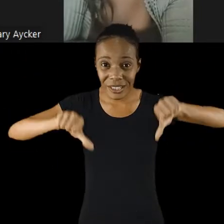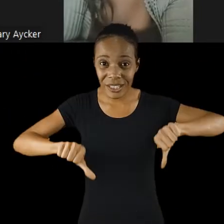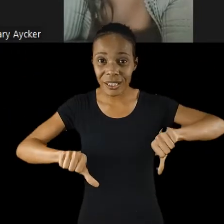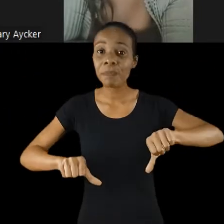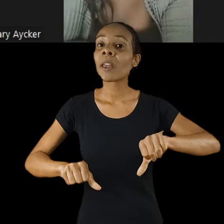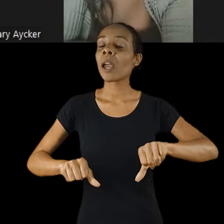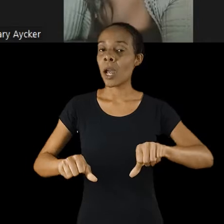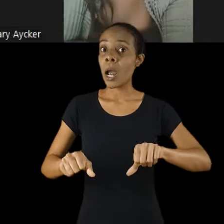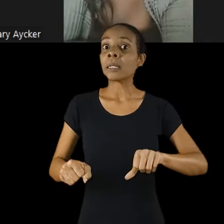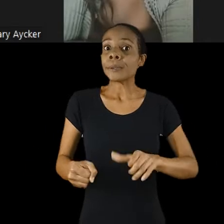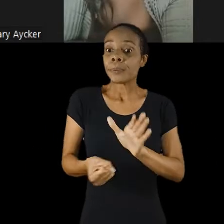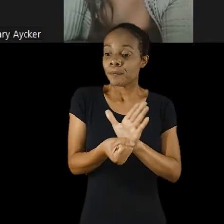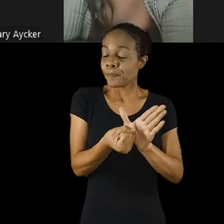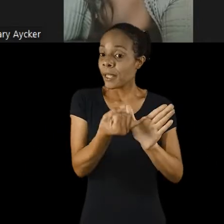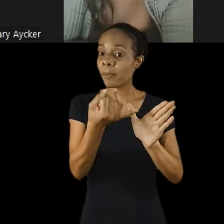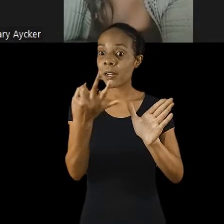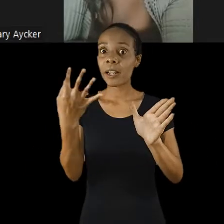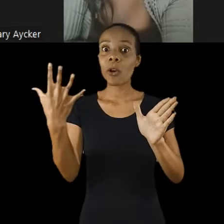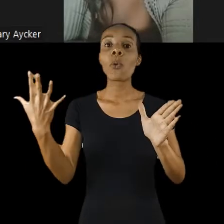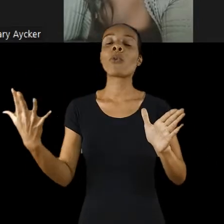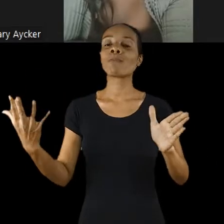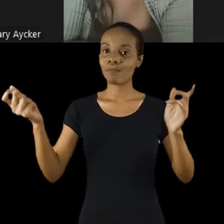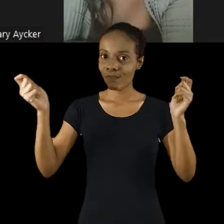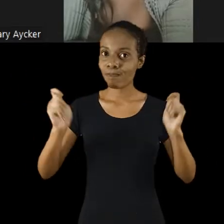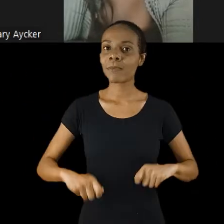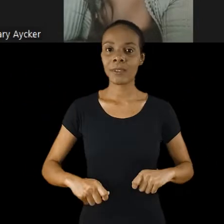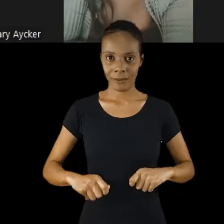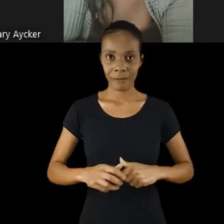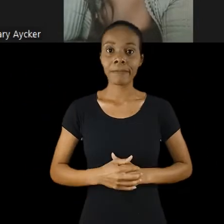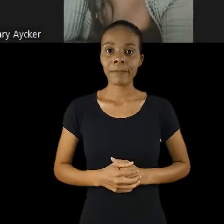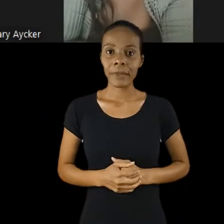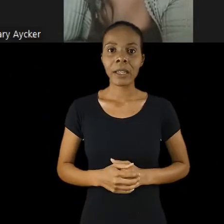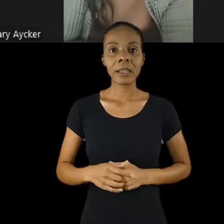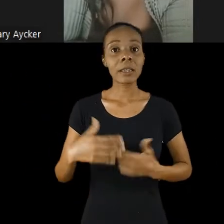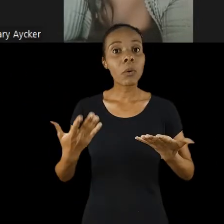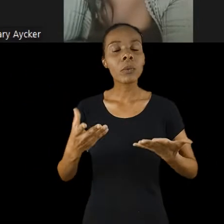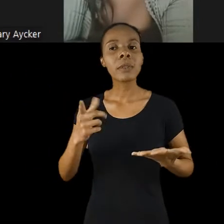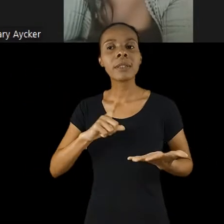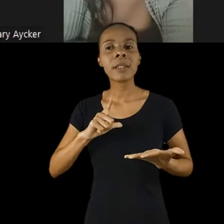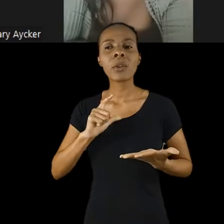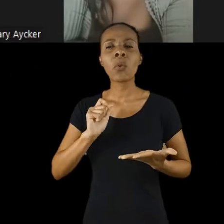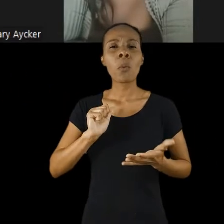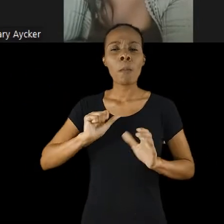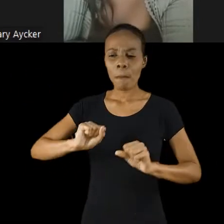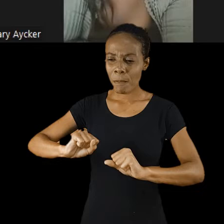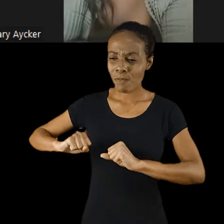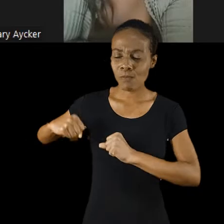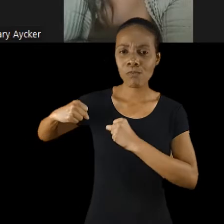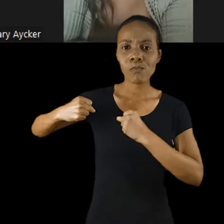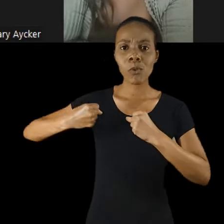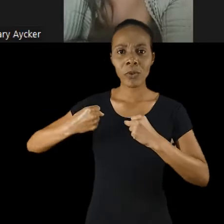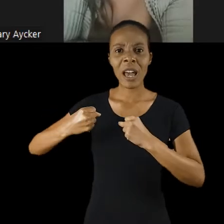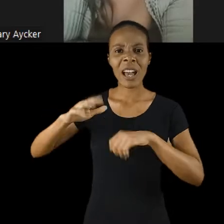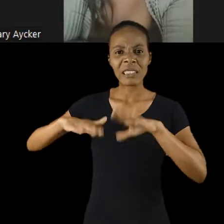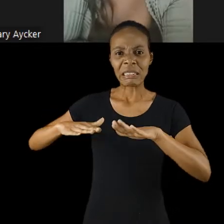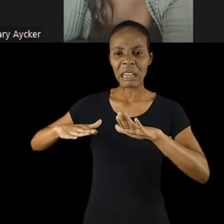Assim, eu acho que existe uma força que a gente vai empurrando, porque se querem nos silenciar, se querem nos matar, a gente